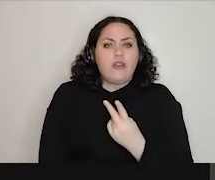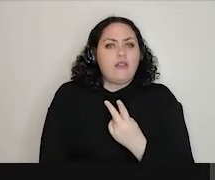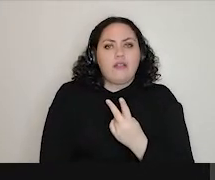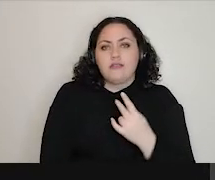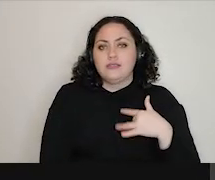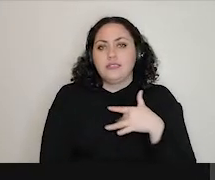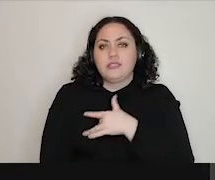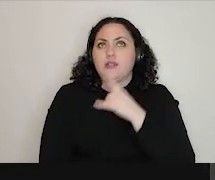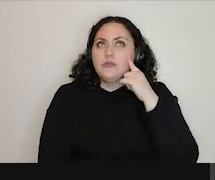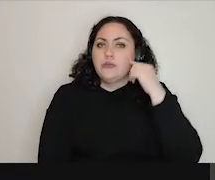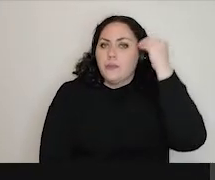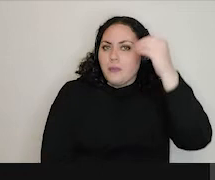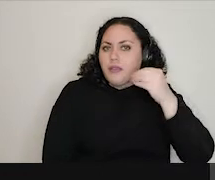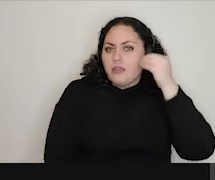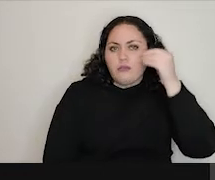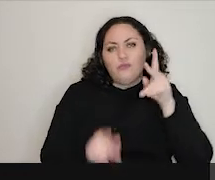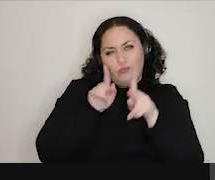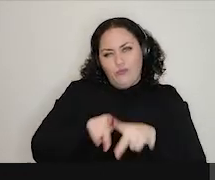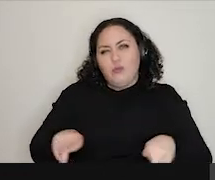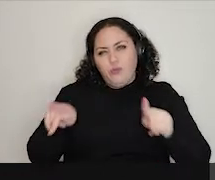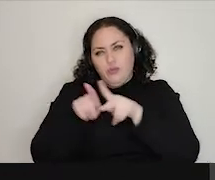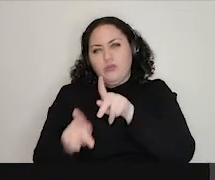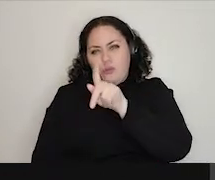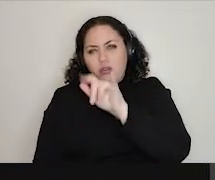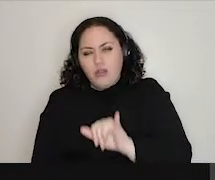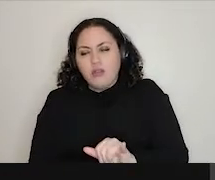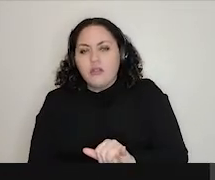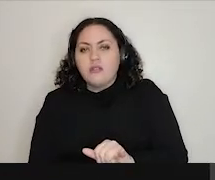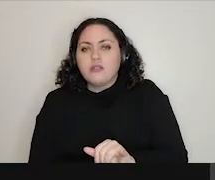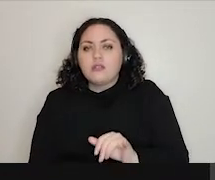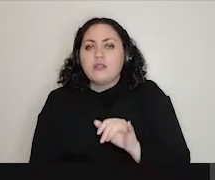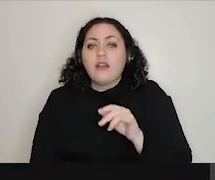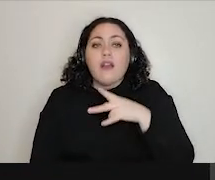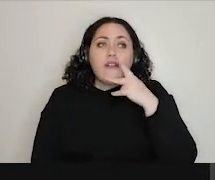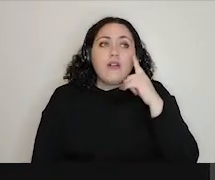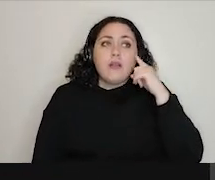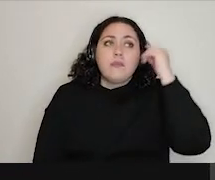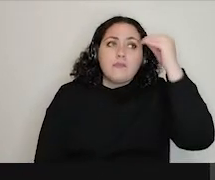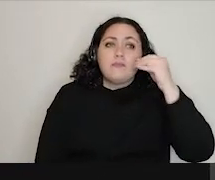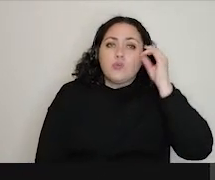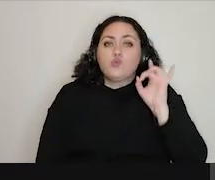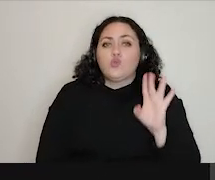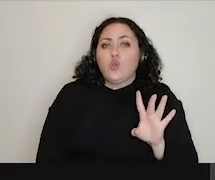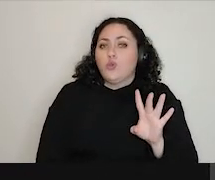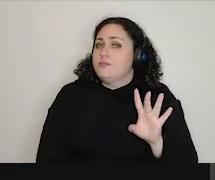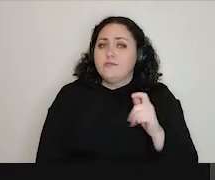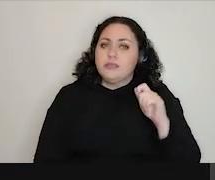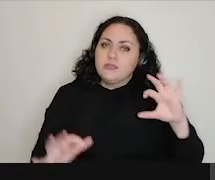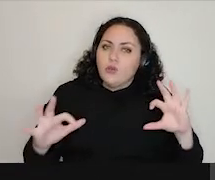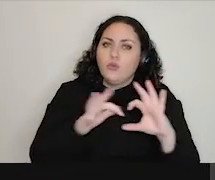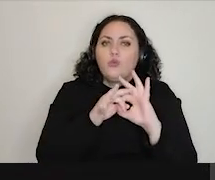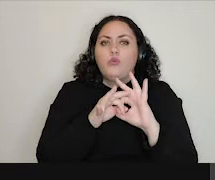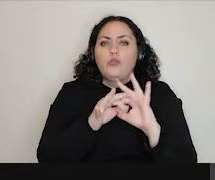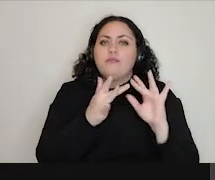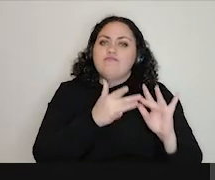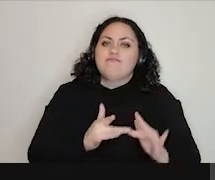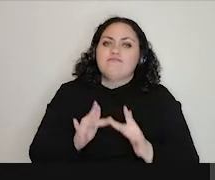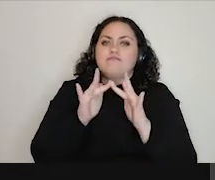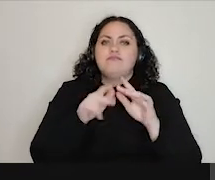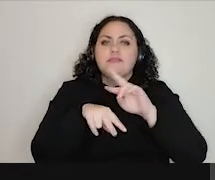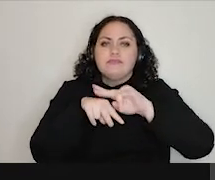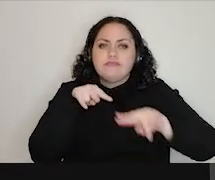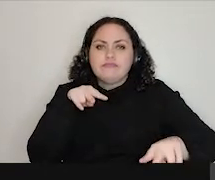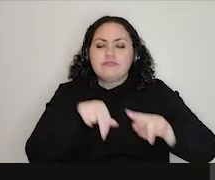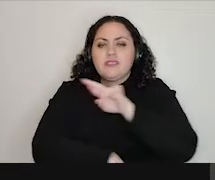intersecções, né? Não tem como falar de saúde mental, sobretudo da população gay, se a gente não falar das intersecções que